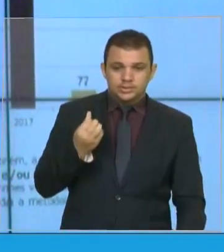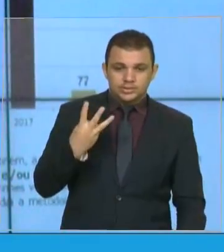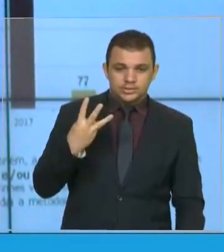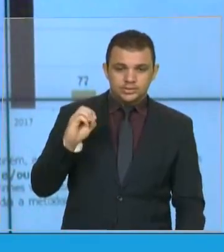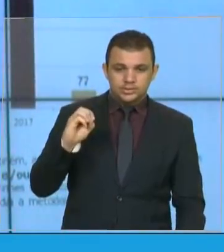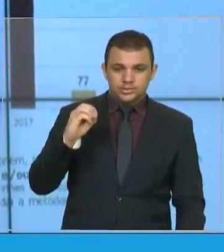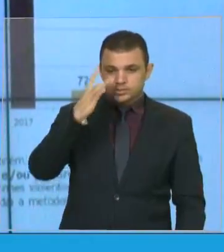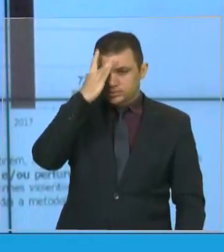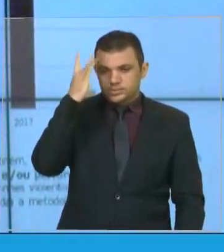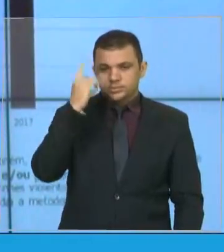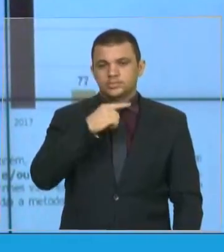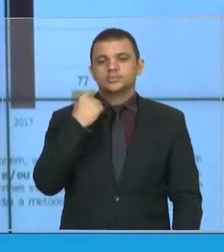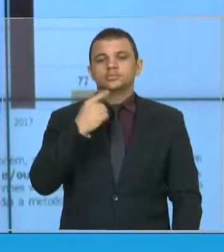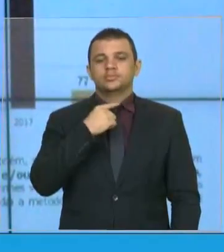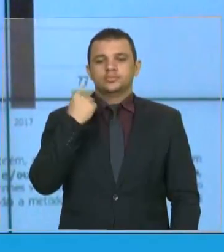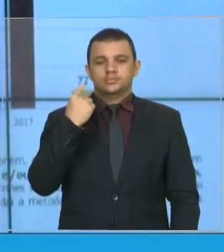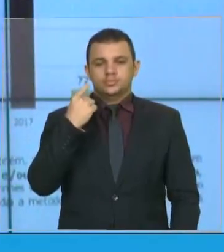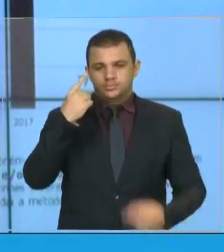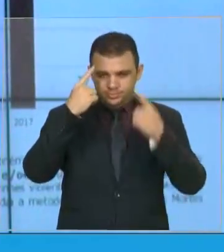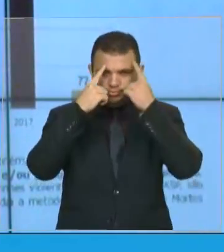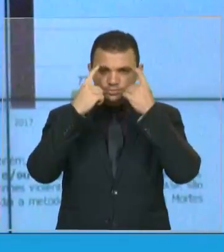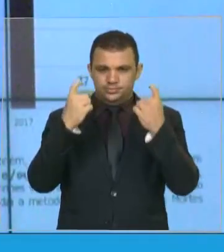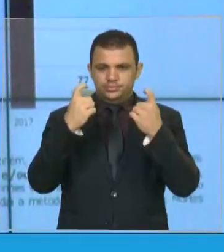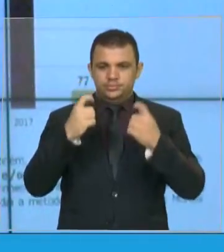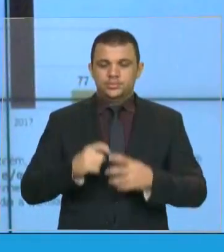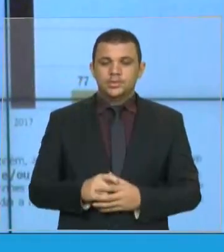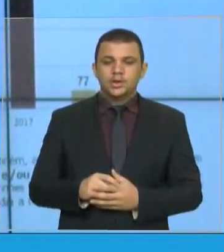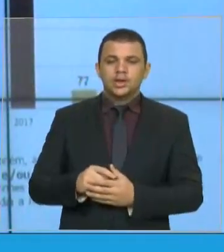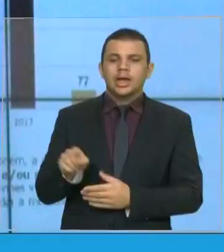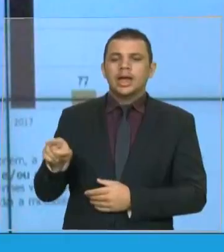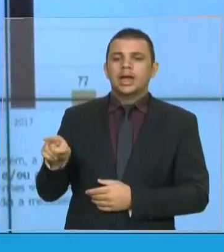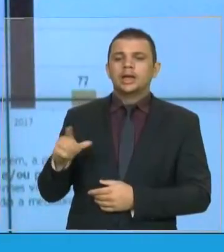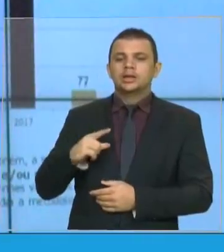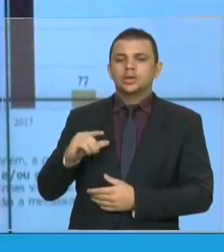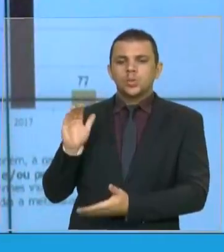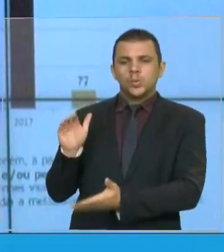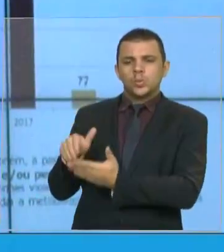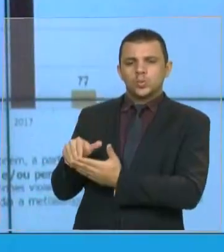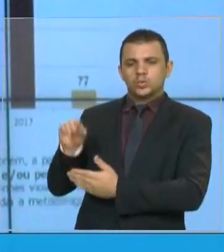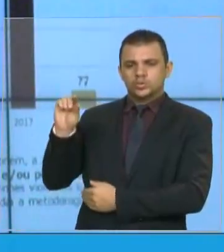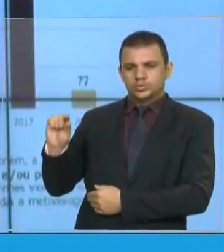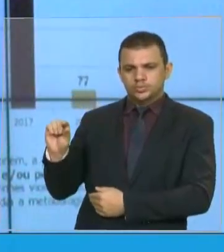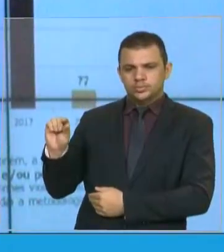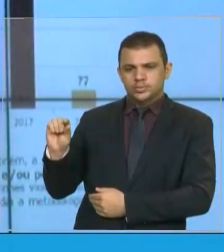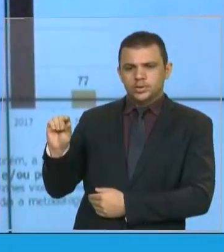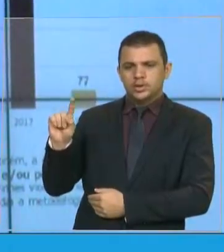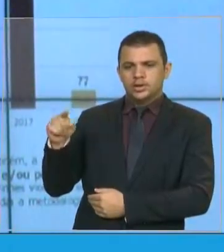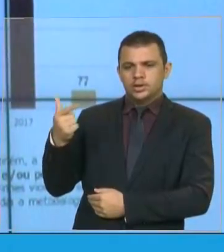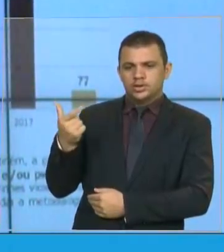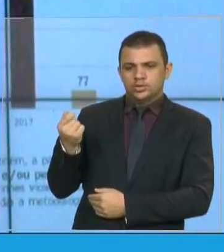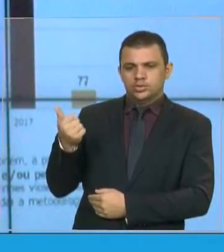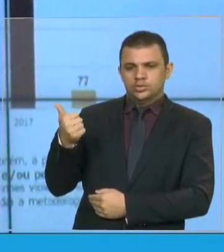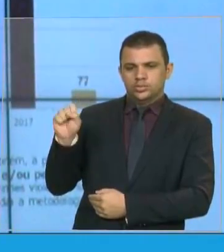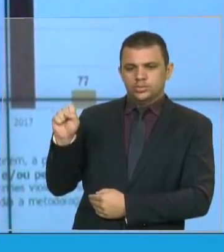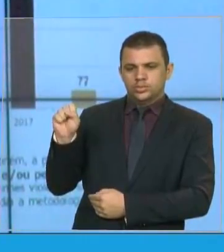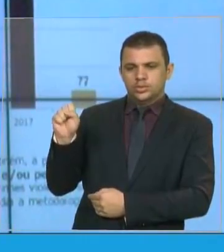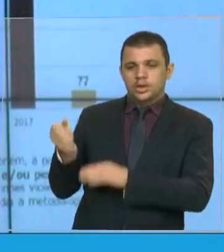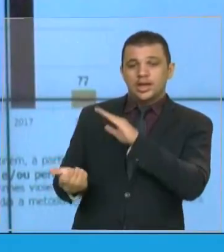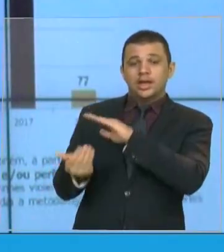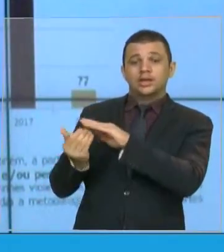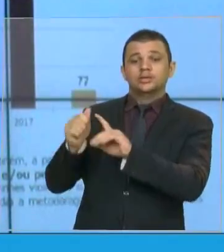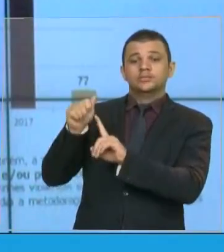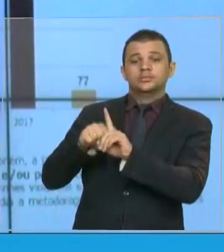630 mortes violentas. Aquele dado ali de 2018, ele é até fevereiro de